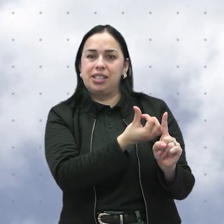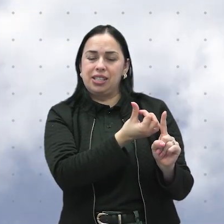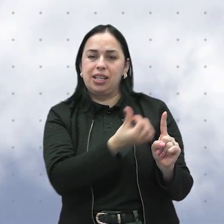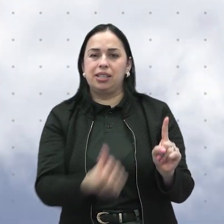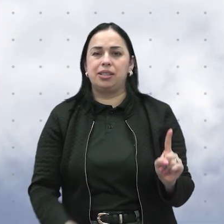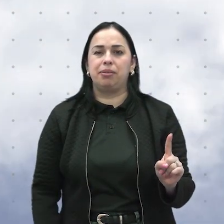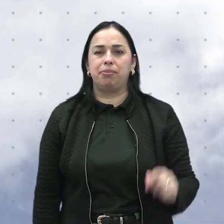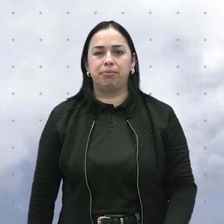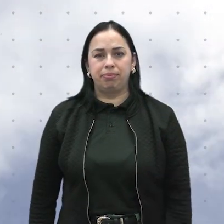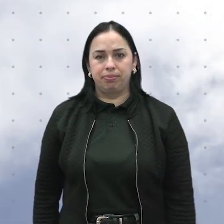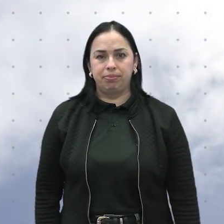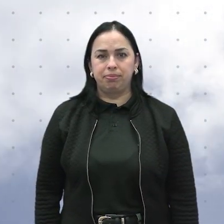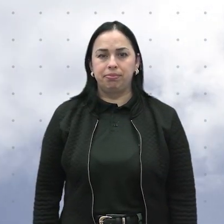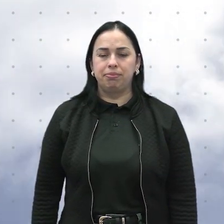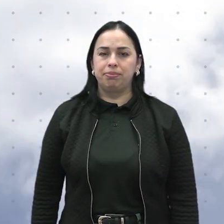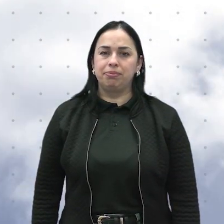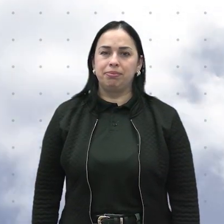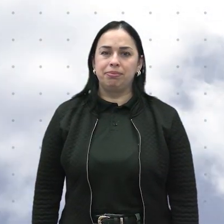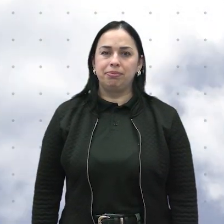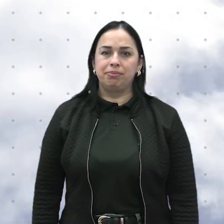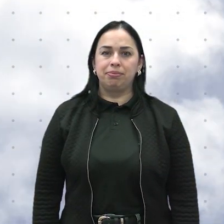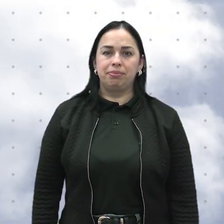até 16 graus.